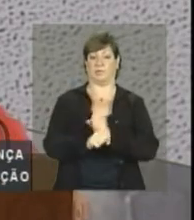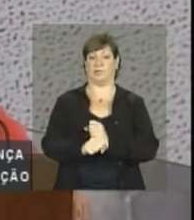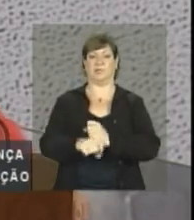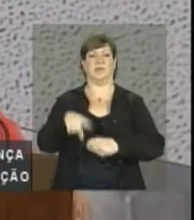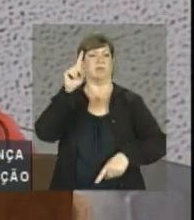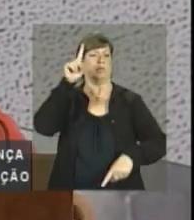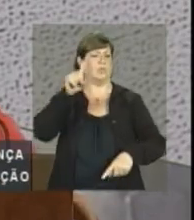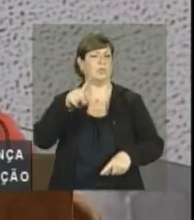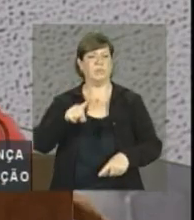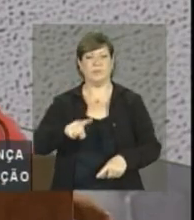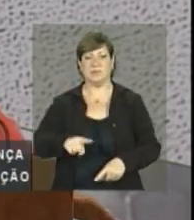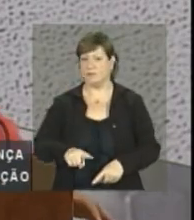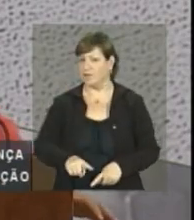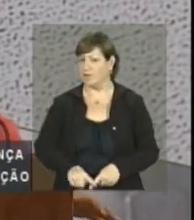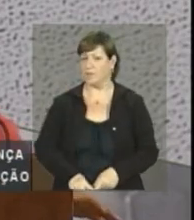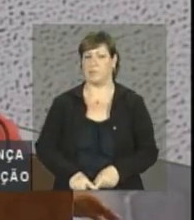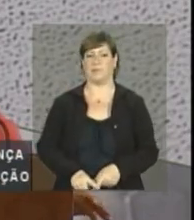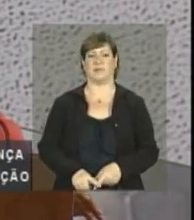absolutamente